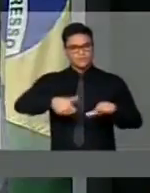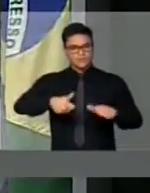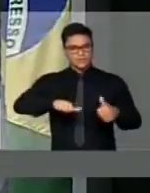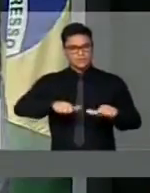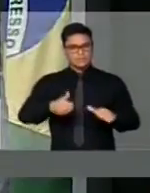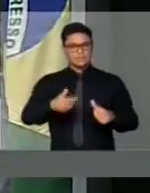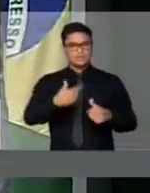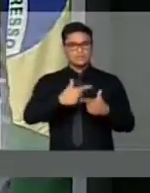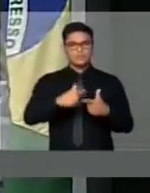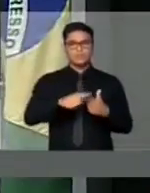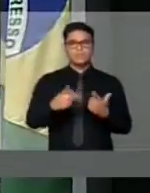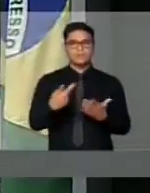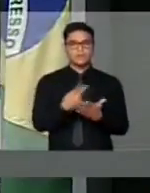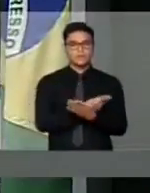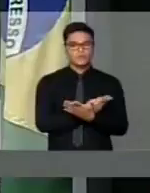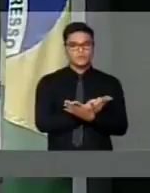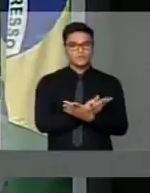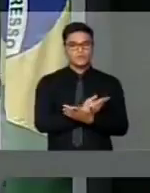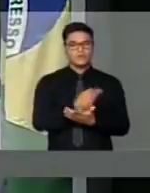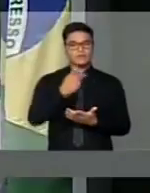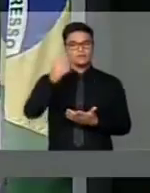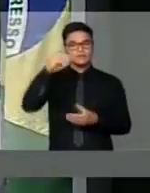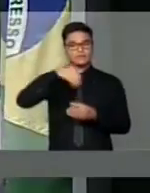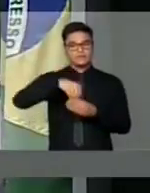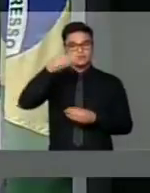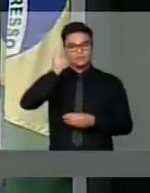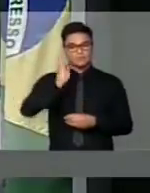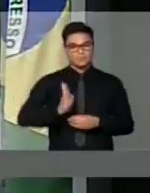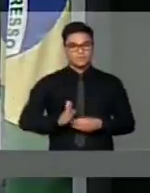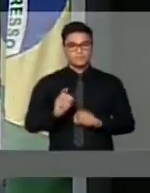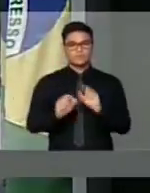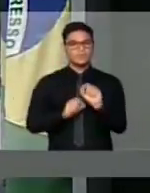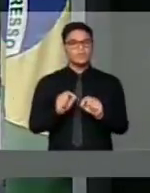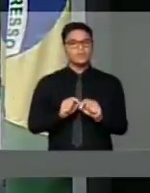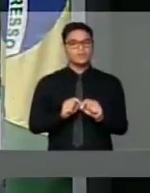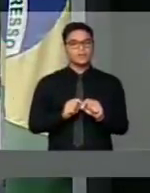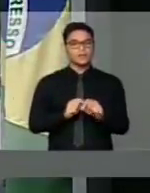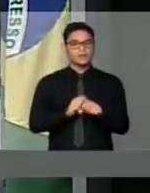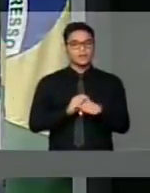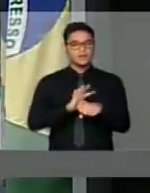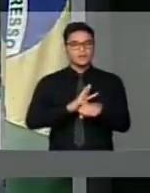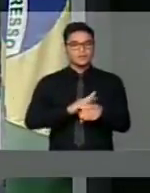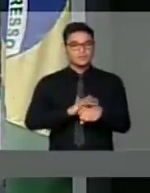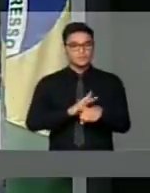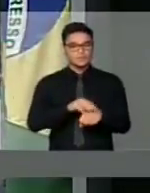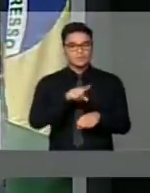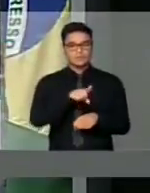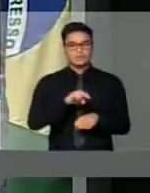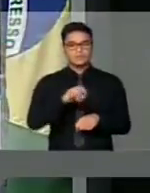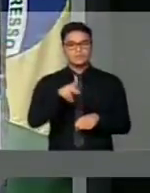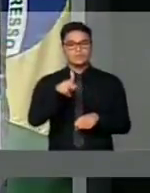que preocupa, sem dúvida, a população brasileira, o surto da Zika,